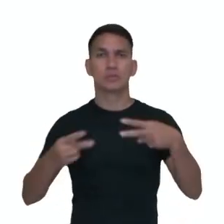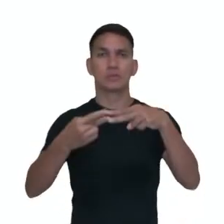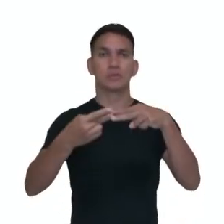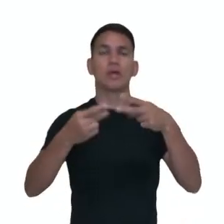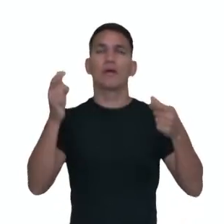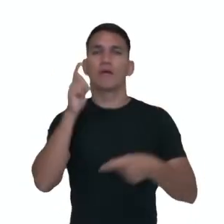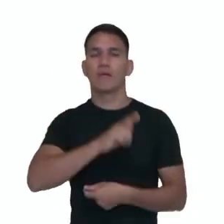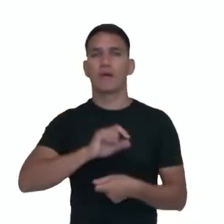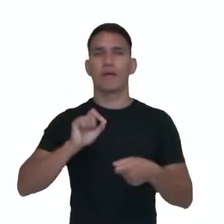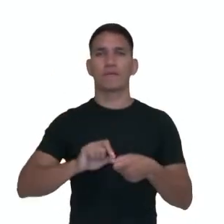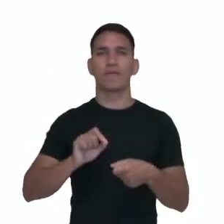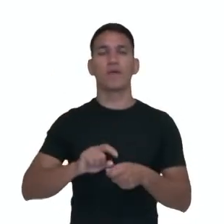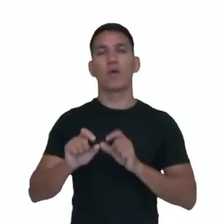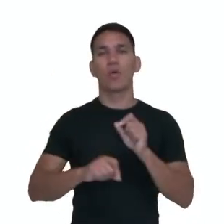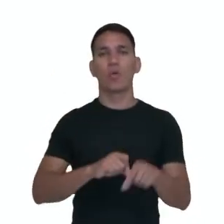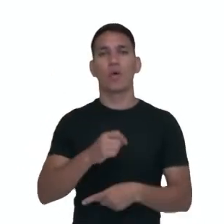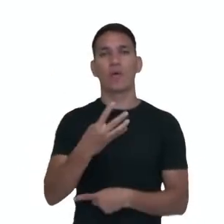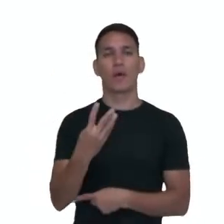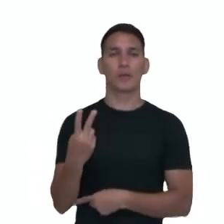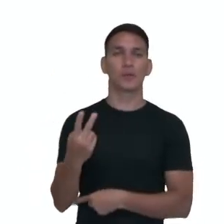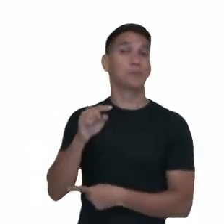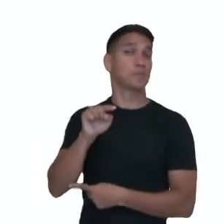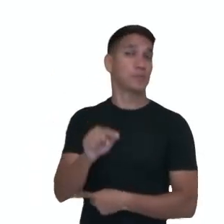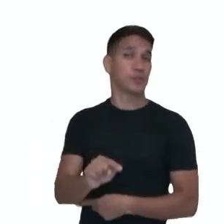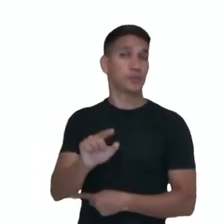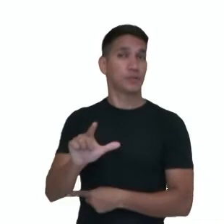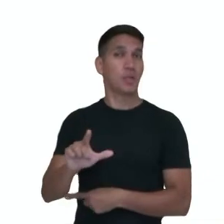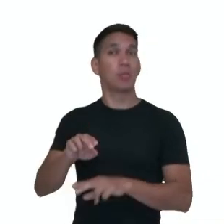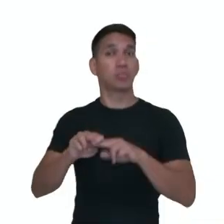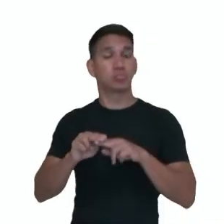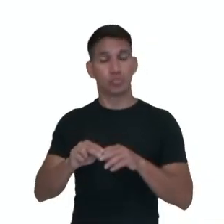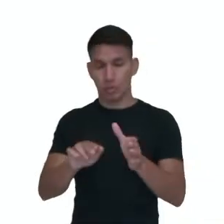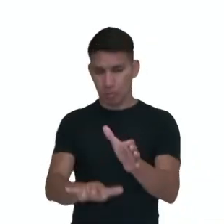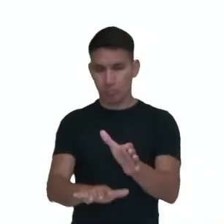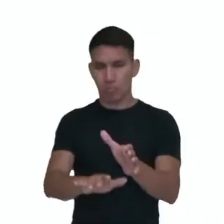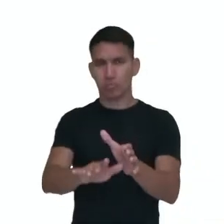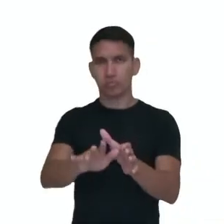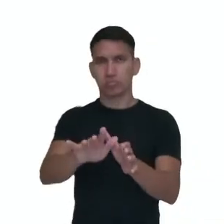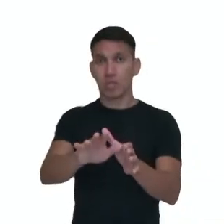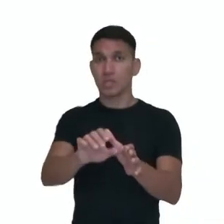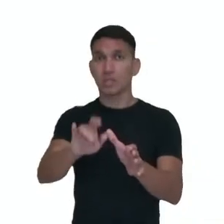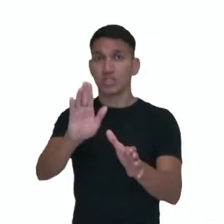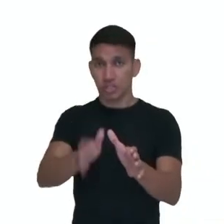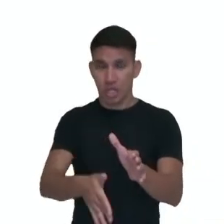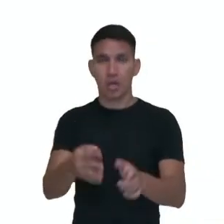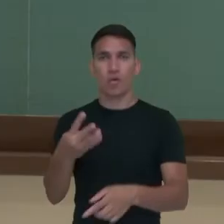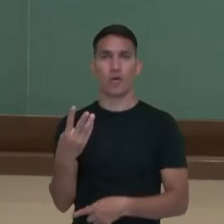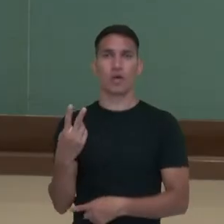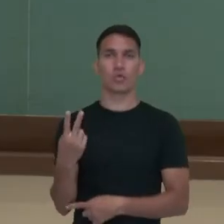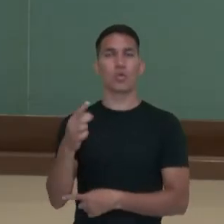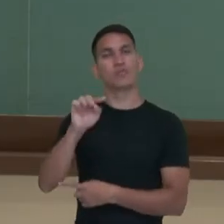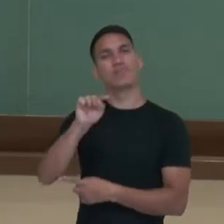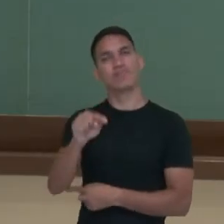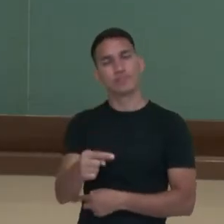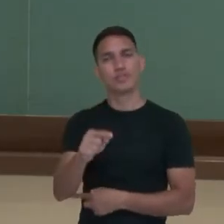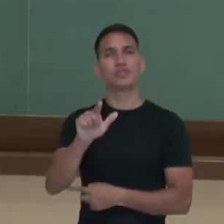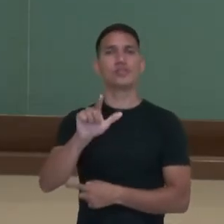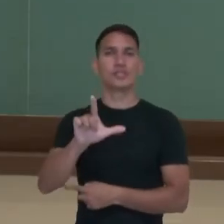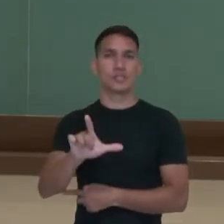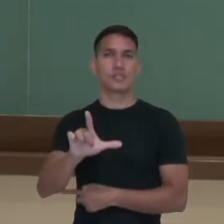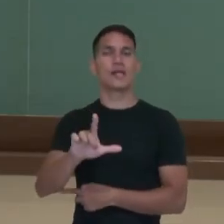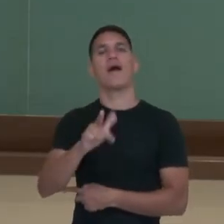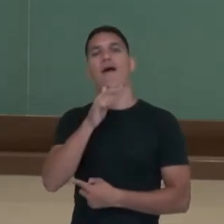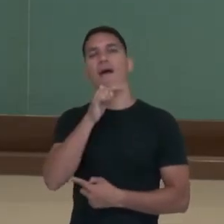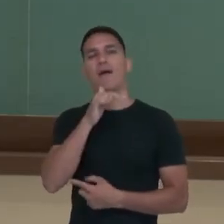42 mil litros. Portanto, a piscina ficará cheia quando estiver com 42 mil litros de